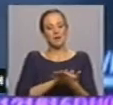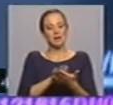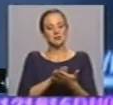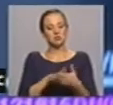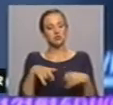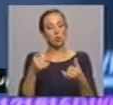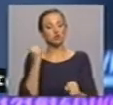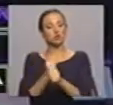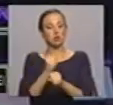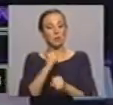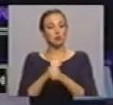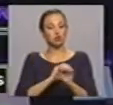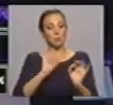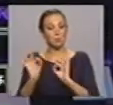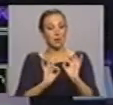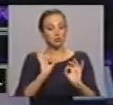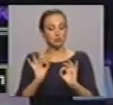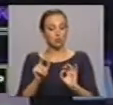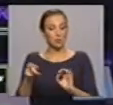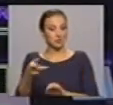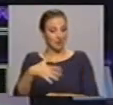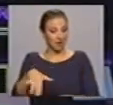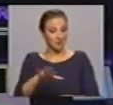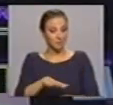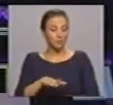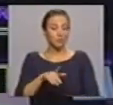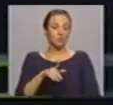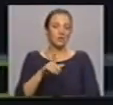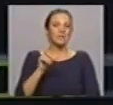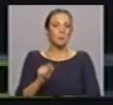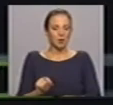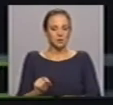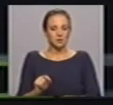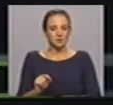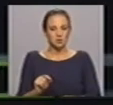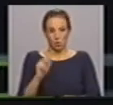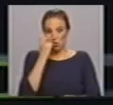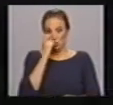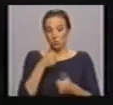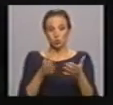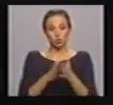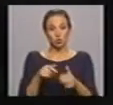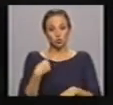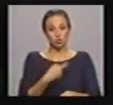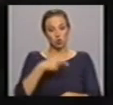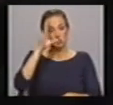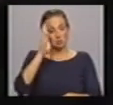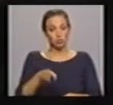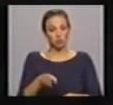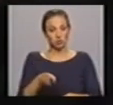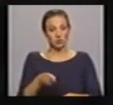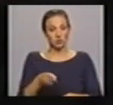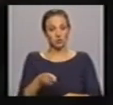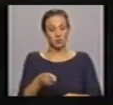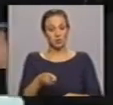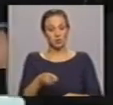projetadas para essas zonas. E, curiosamente, todos nós sabemos que